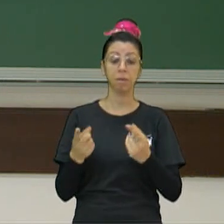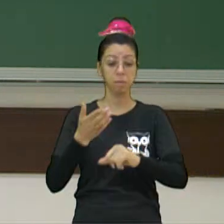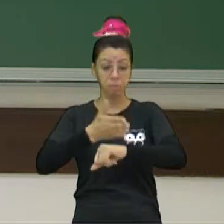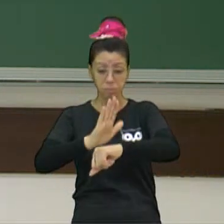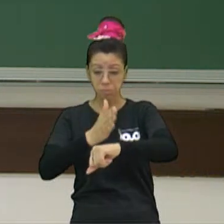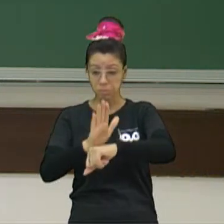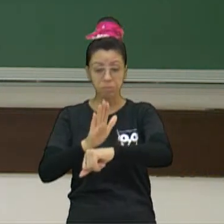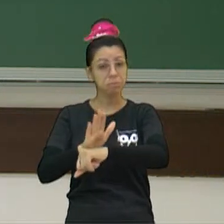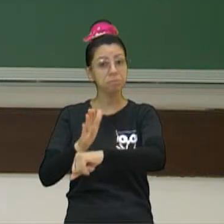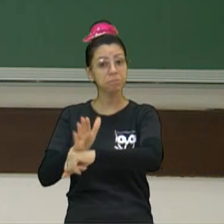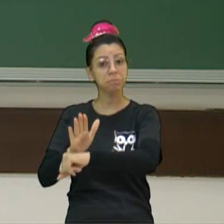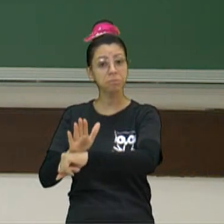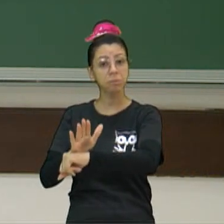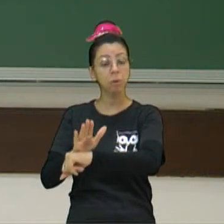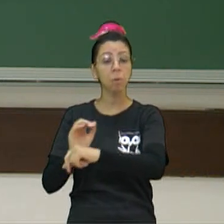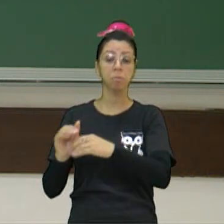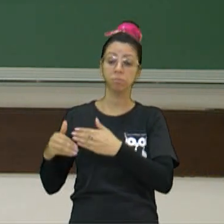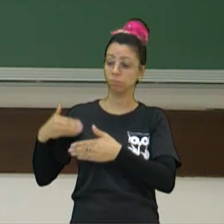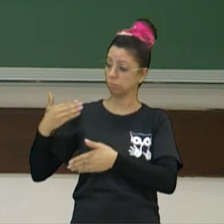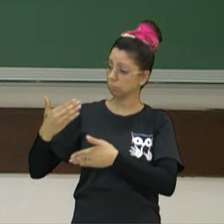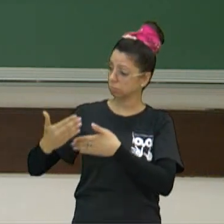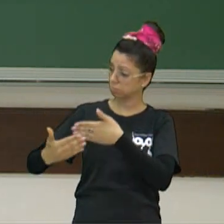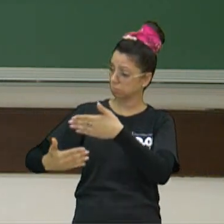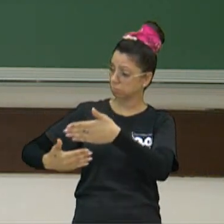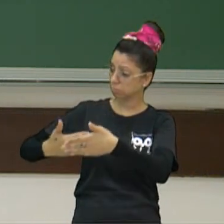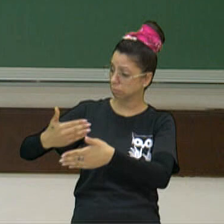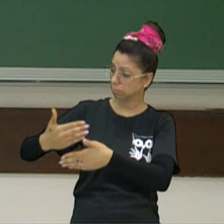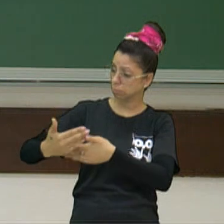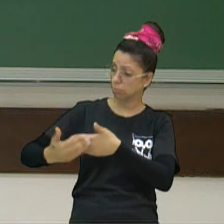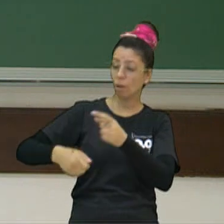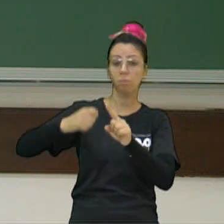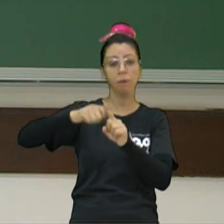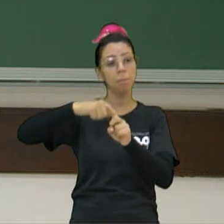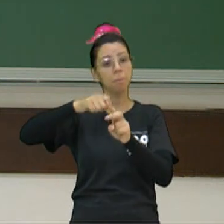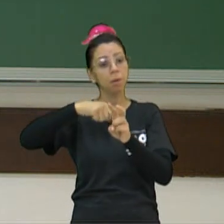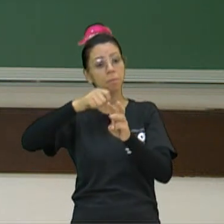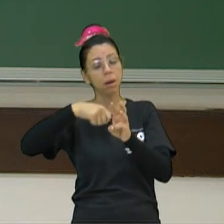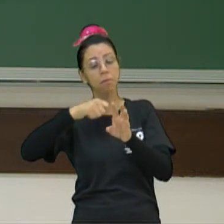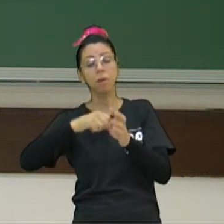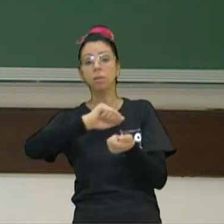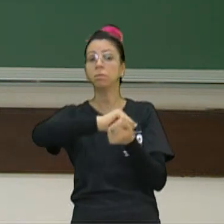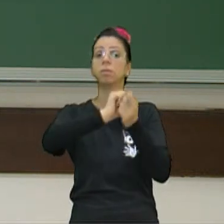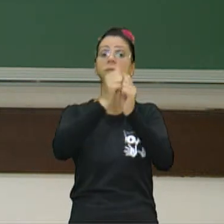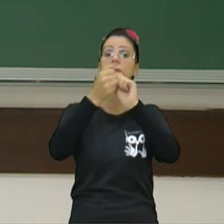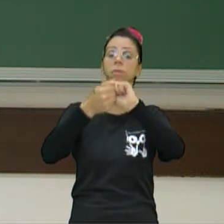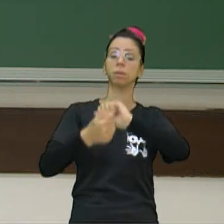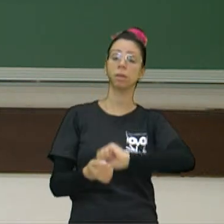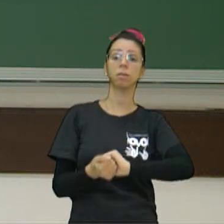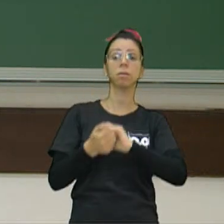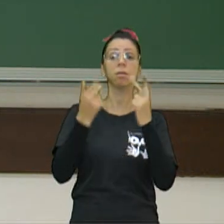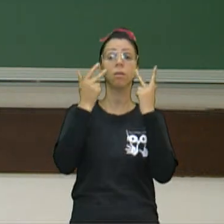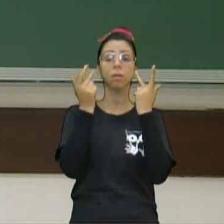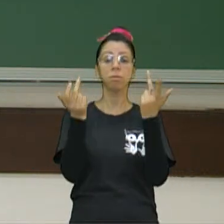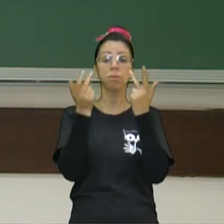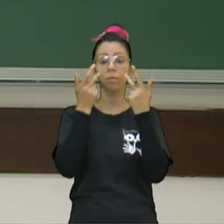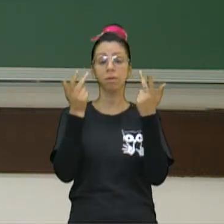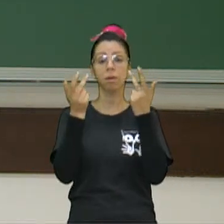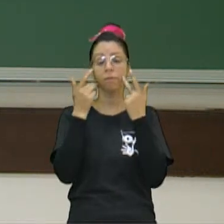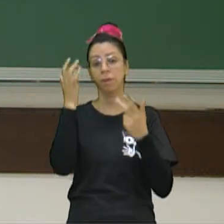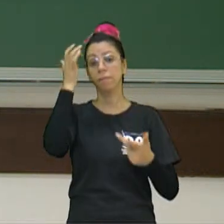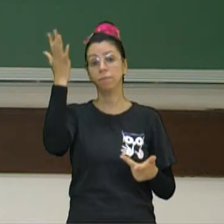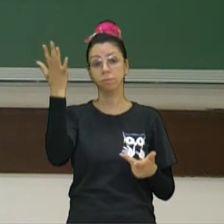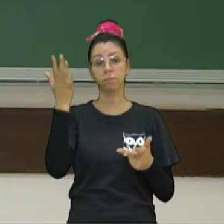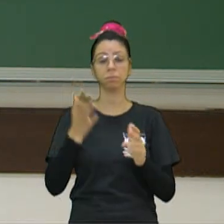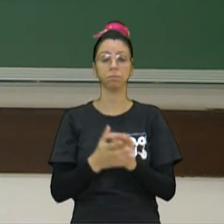prática dessa modalidade, né, com o avanço, com o passar dos dias, dos meses, a gente acaba se adaptando e aquilo torna-se rotina, fica fácil de se praticar,